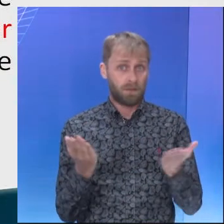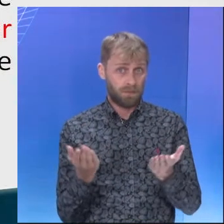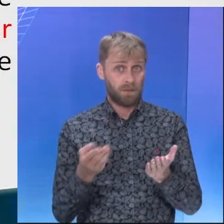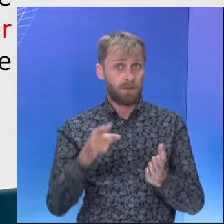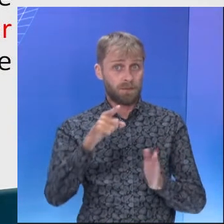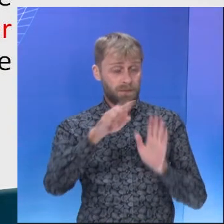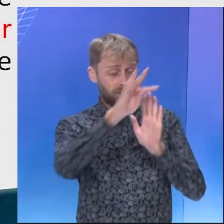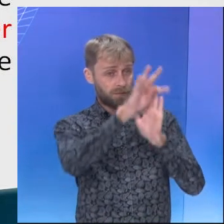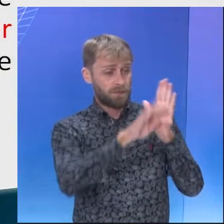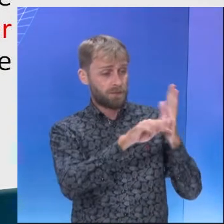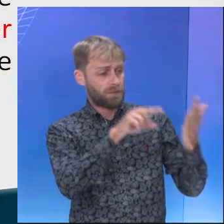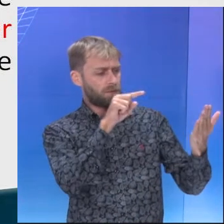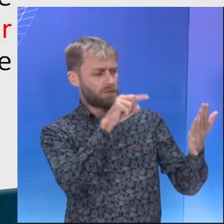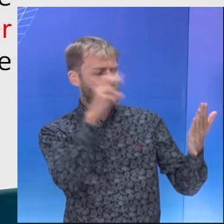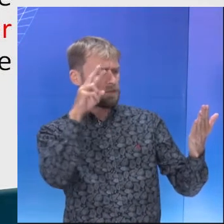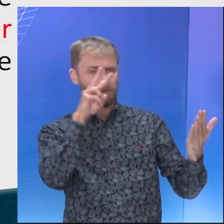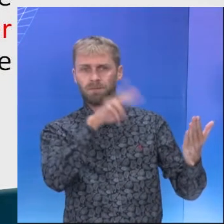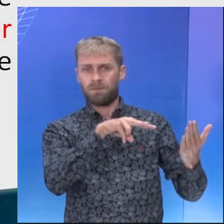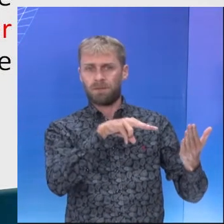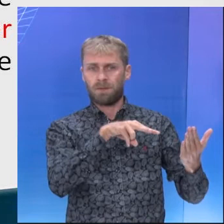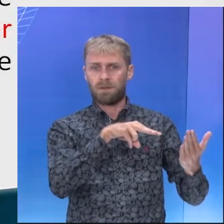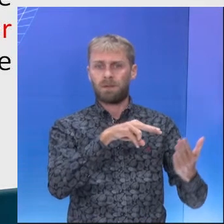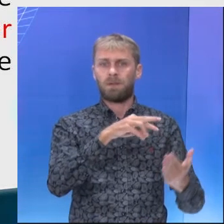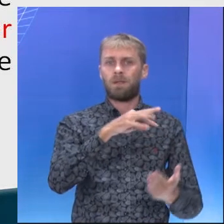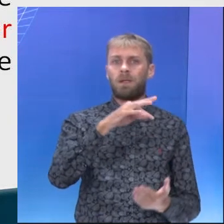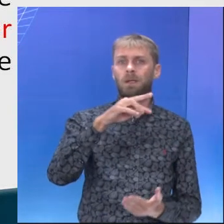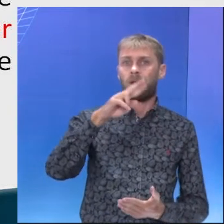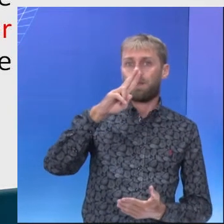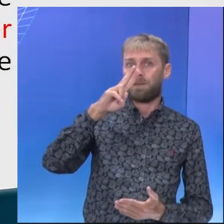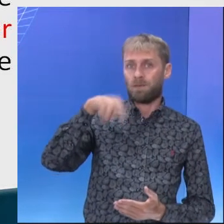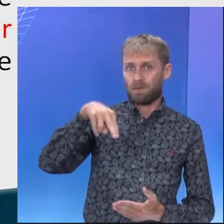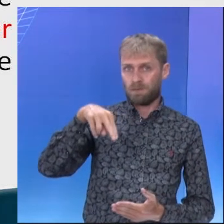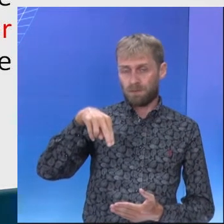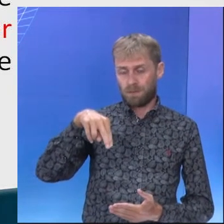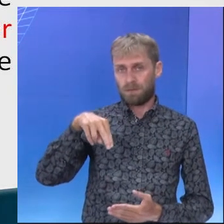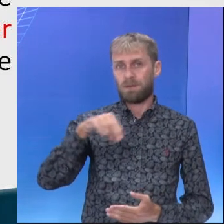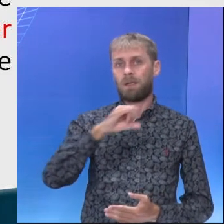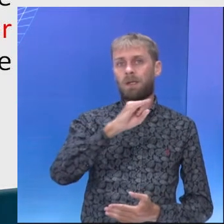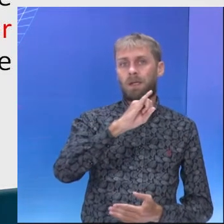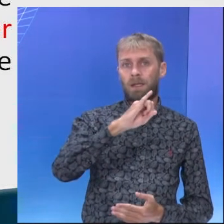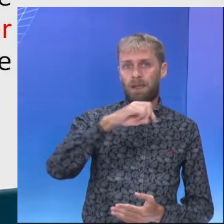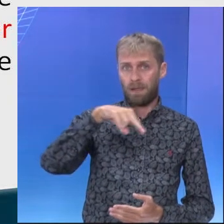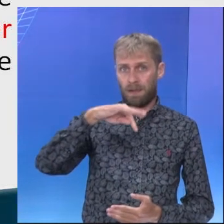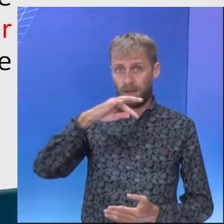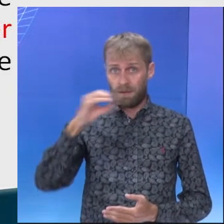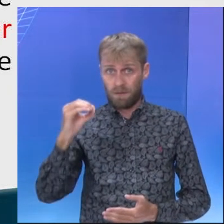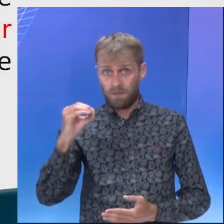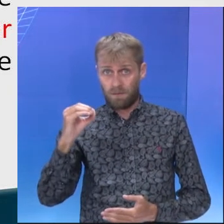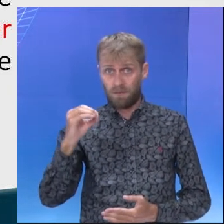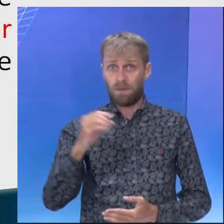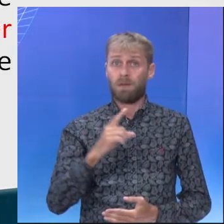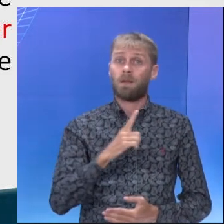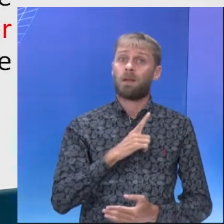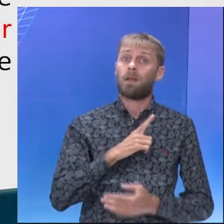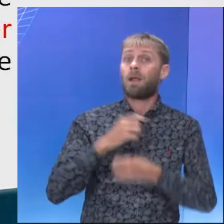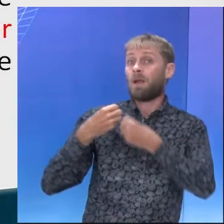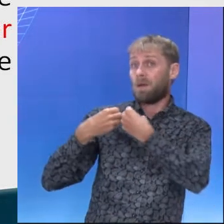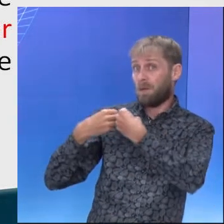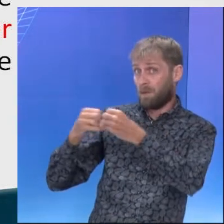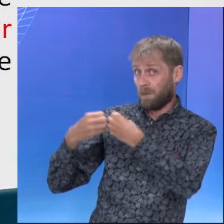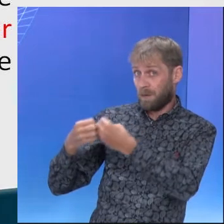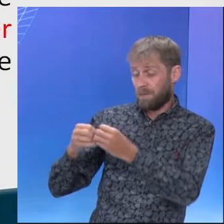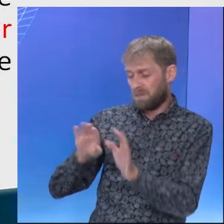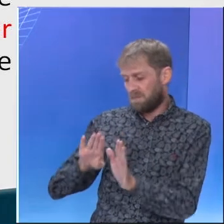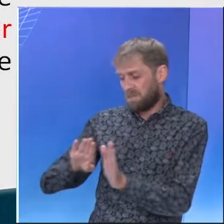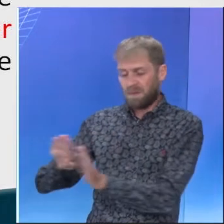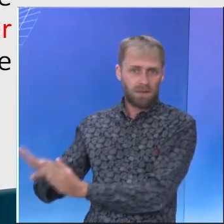saber que, ó, turn into. No meio, tem esse decommissioned city buses. Então, você,